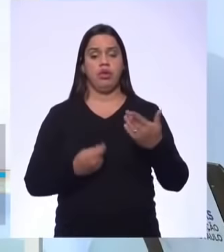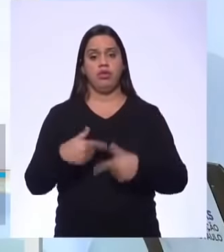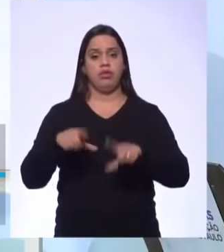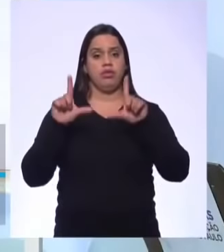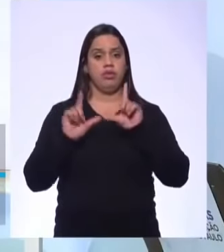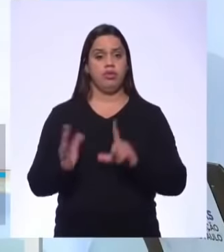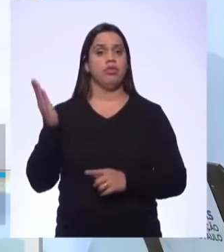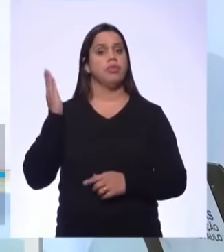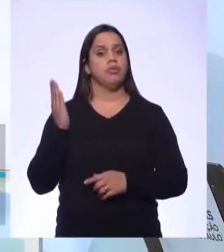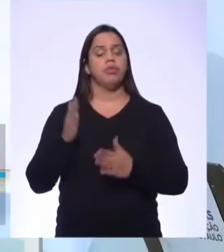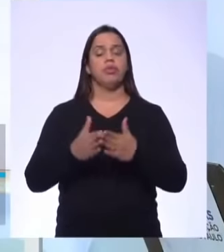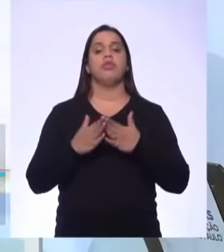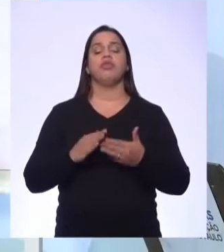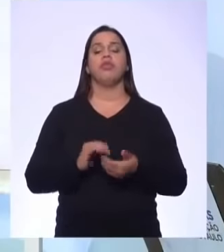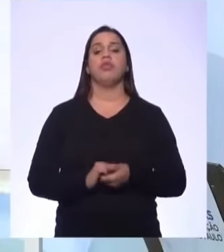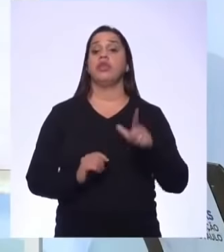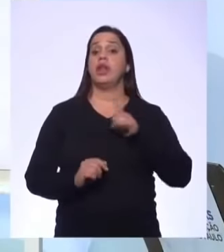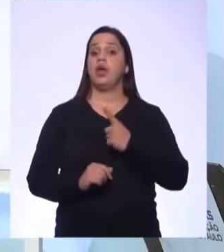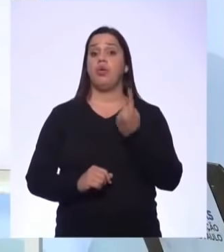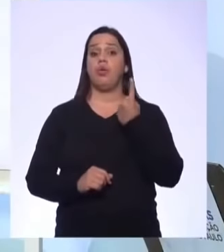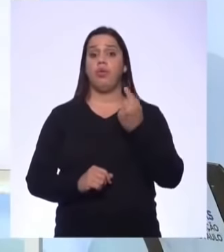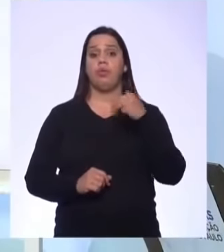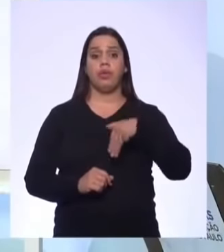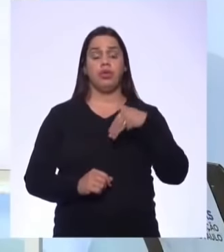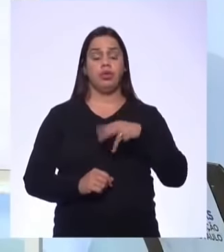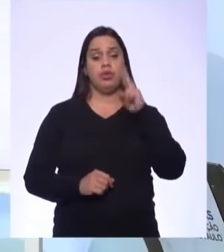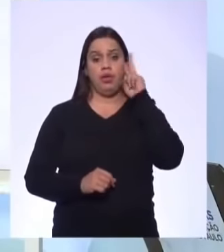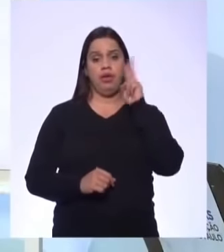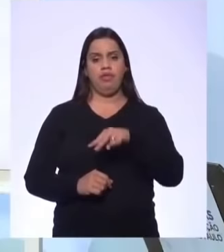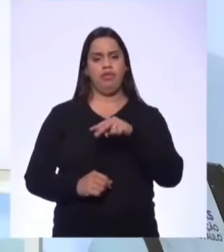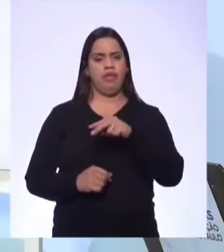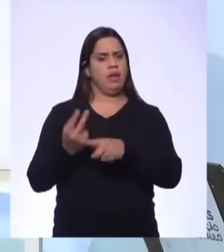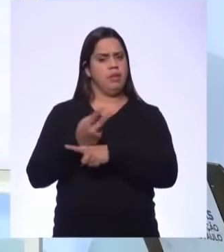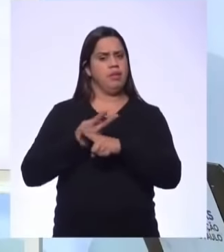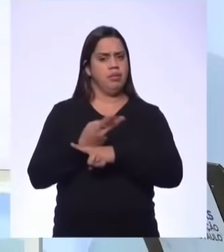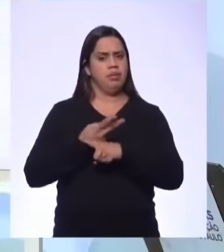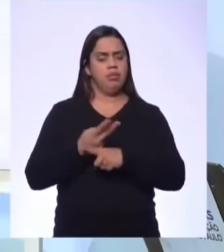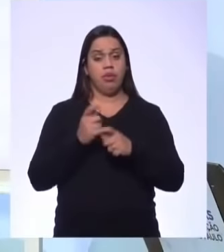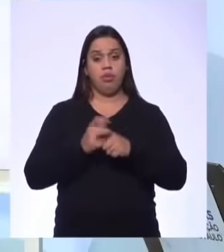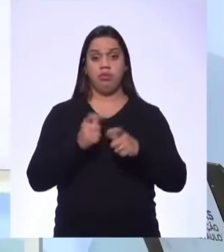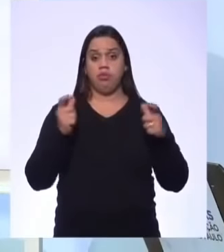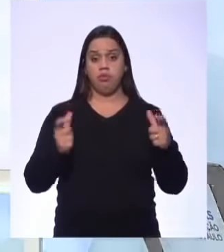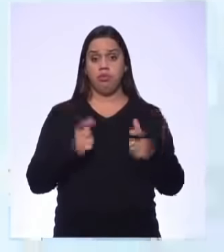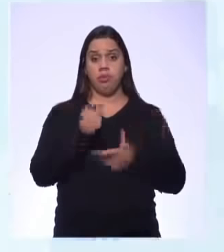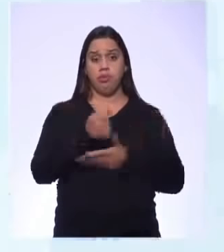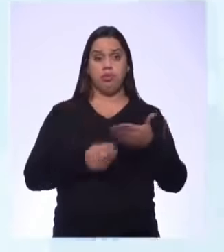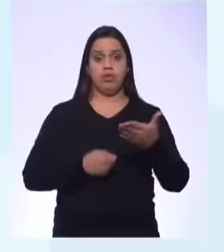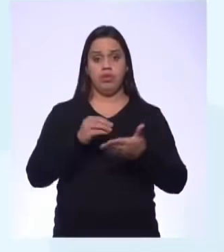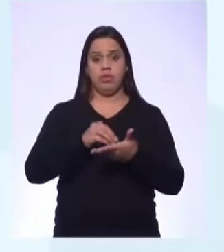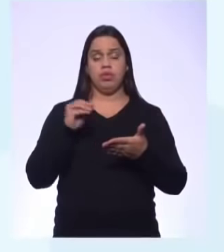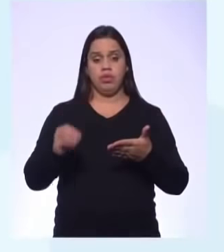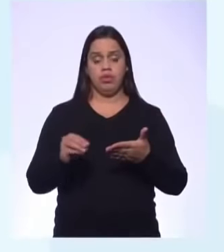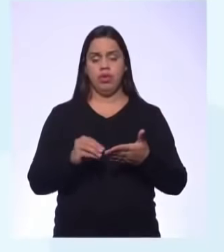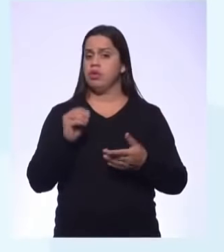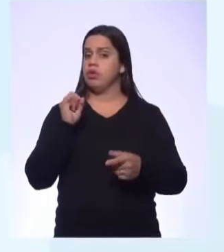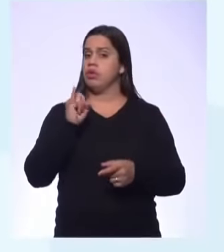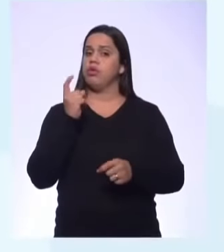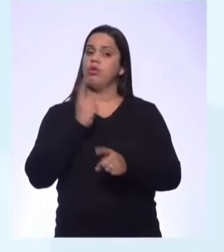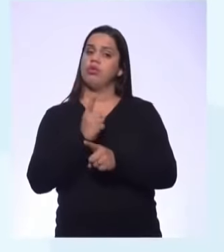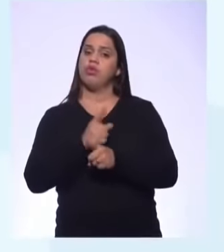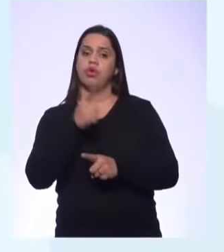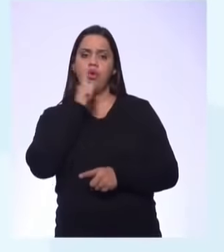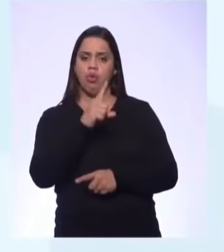favor, diretor. Então, você tem 1 minuto para tirar o maior número de cognatos possíveis do texto, tá bom? Se você conseguiu achar só